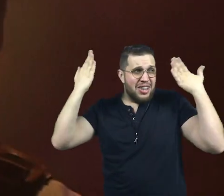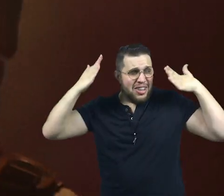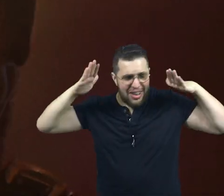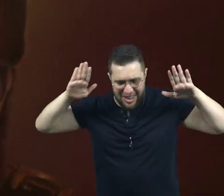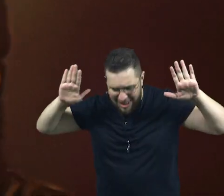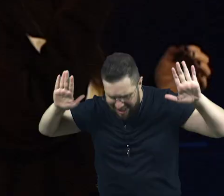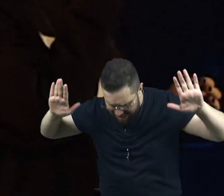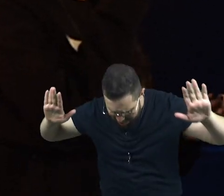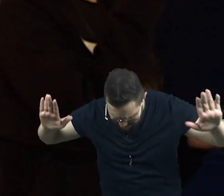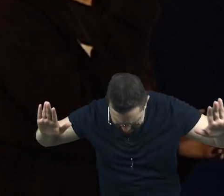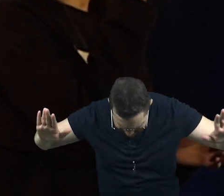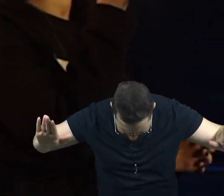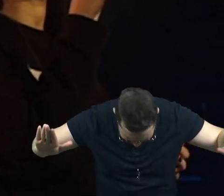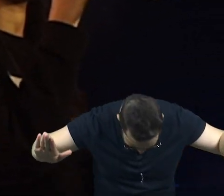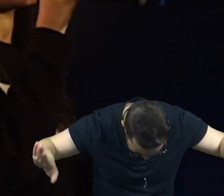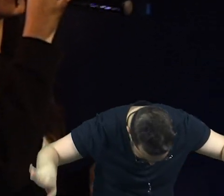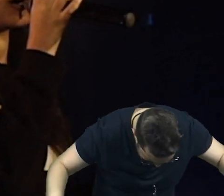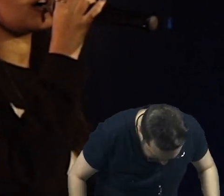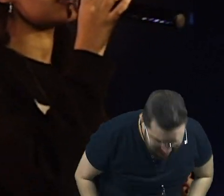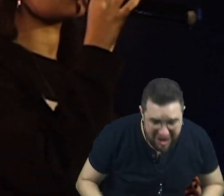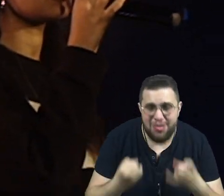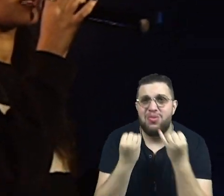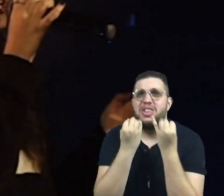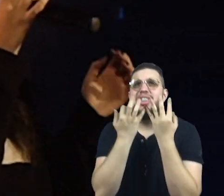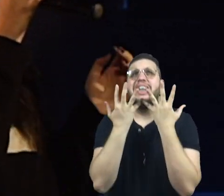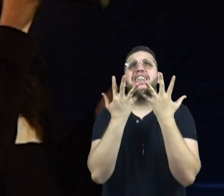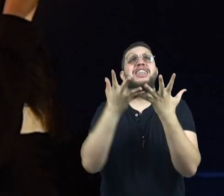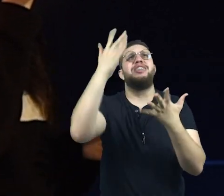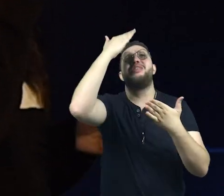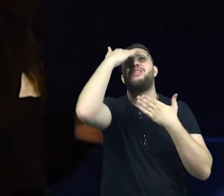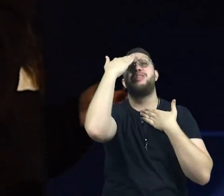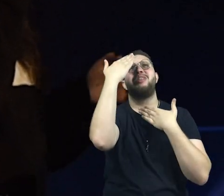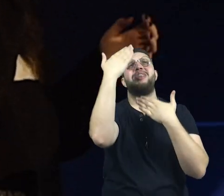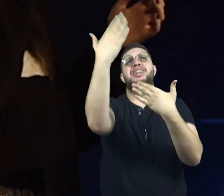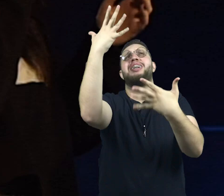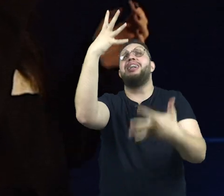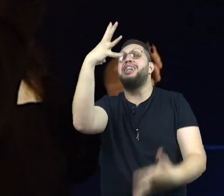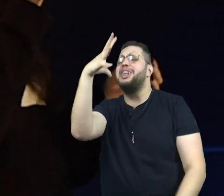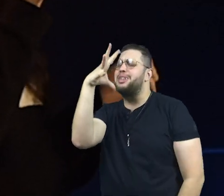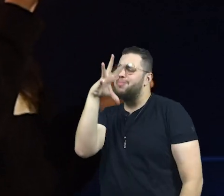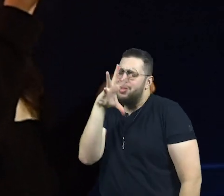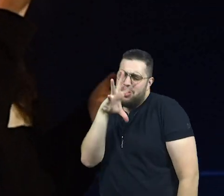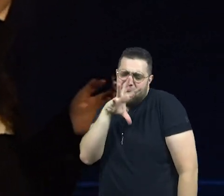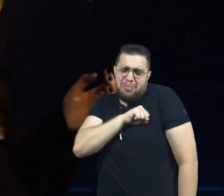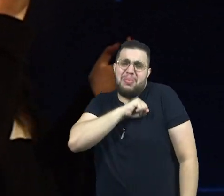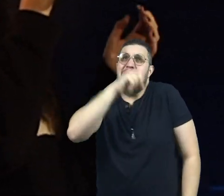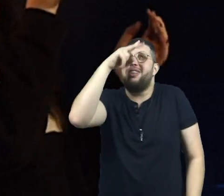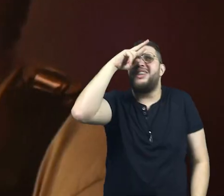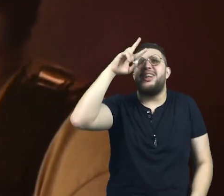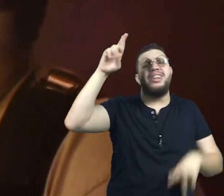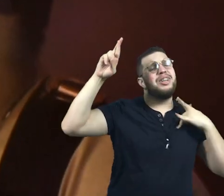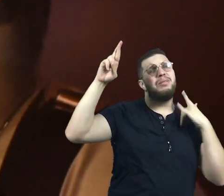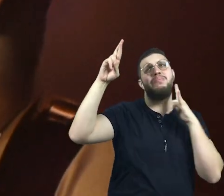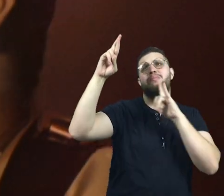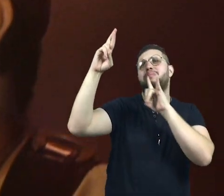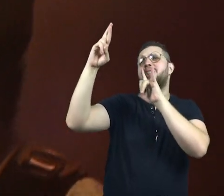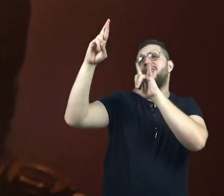Eu venho me derramar, dizer que te amo,